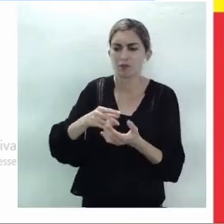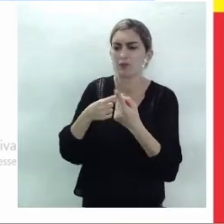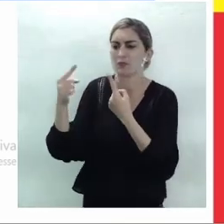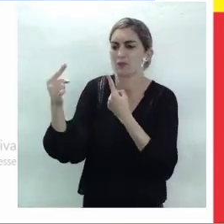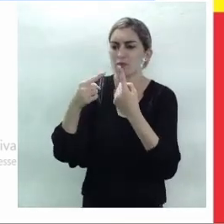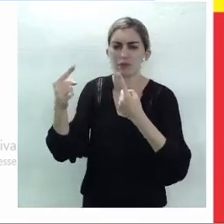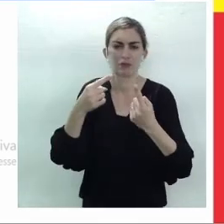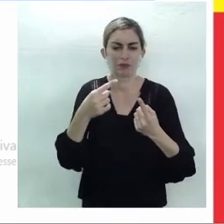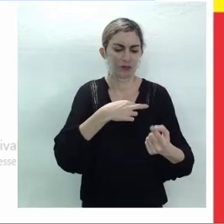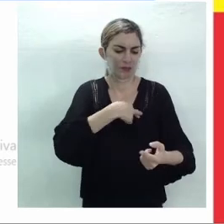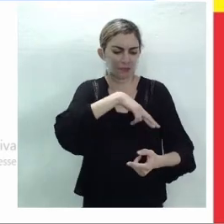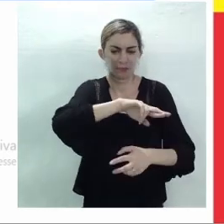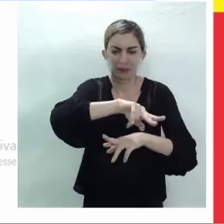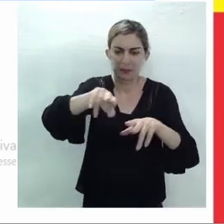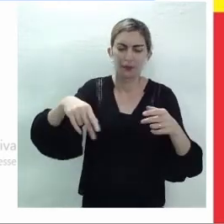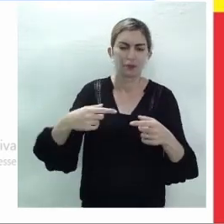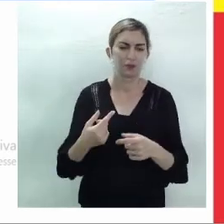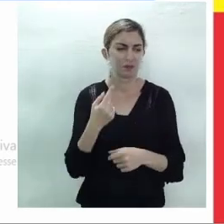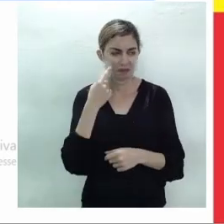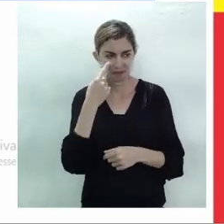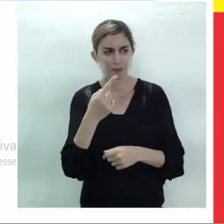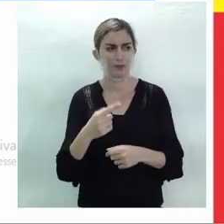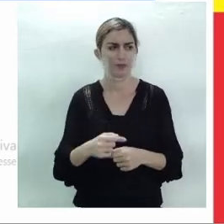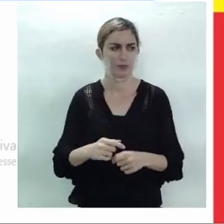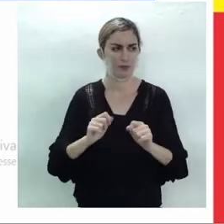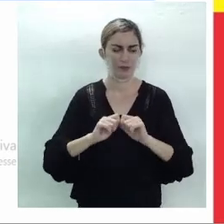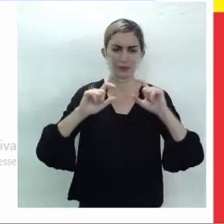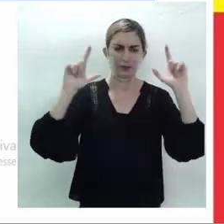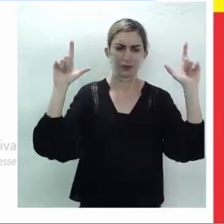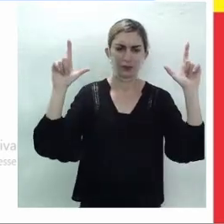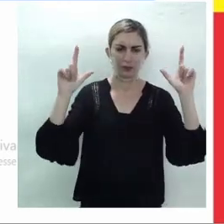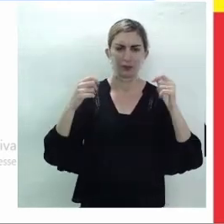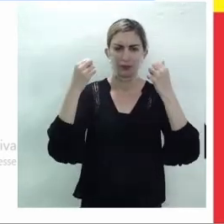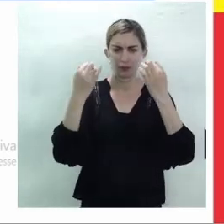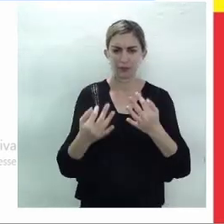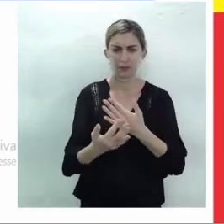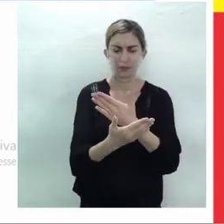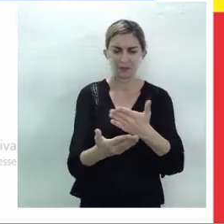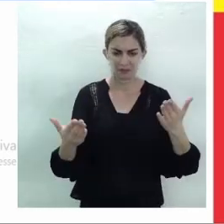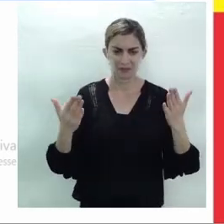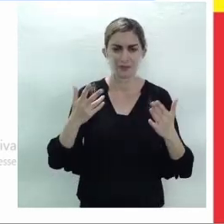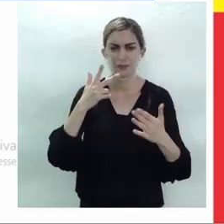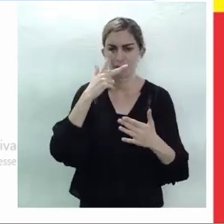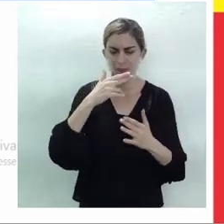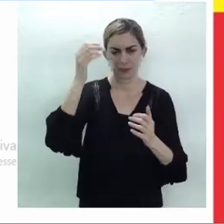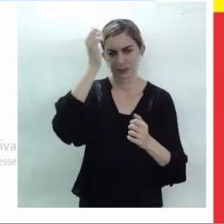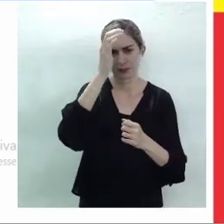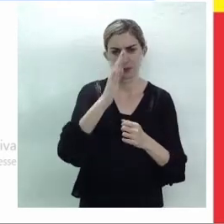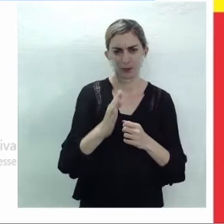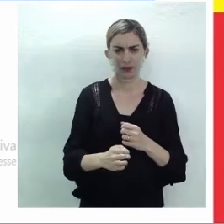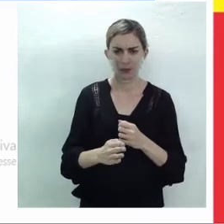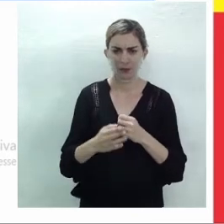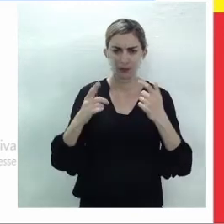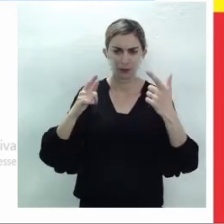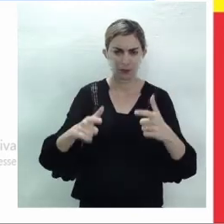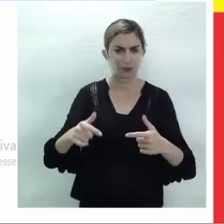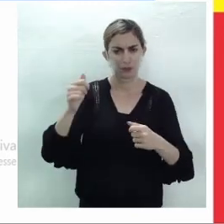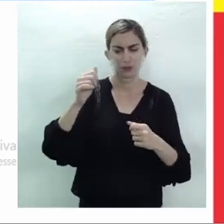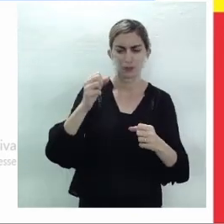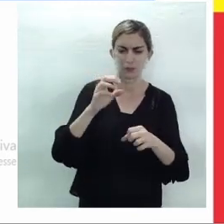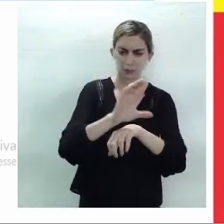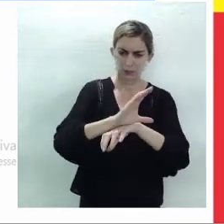do diálogo interreligioso? Olhem só, na tela trago para vocês, mesmo no Brasil, onde